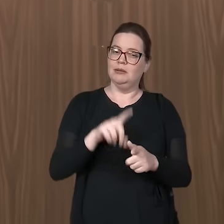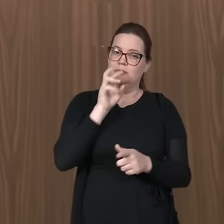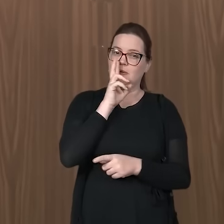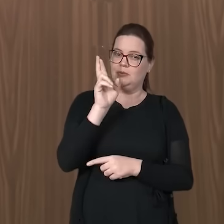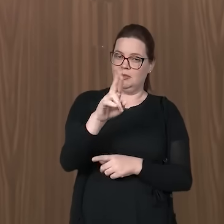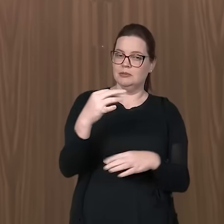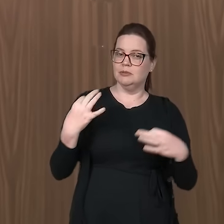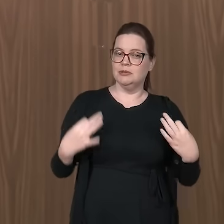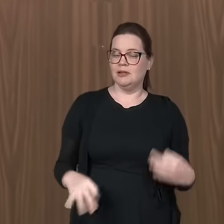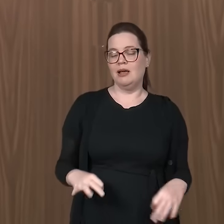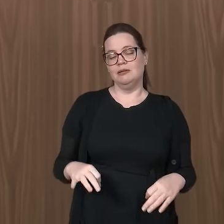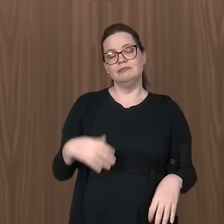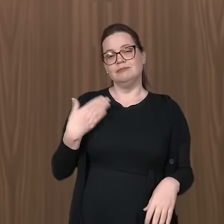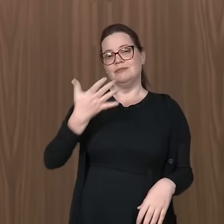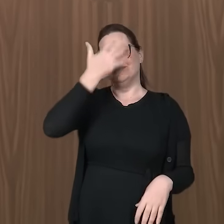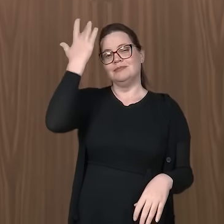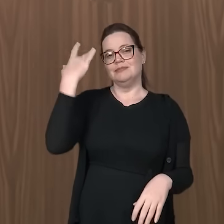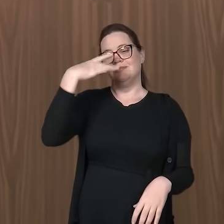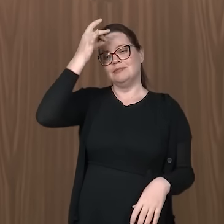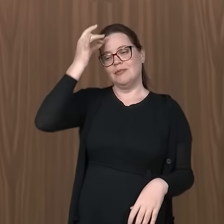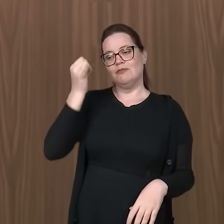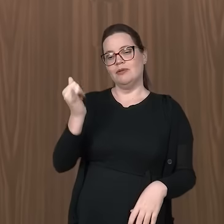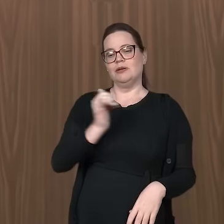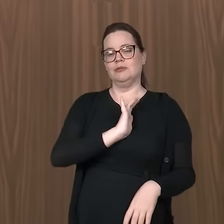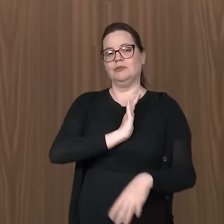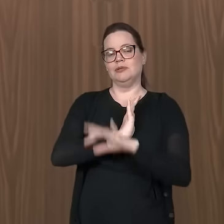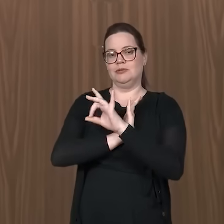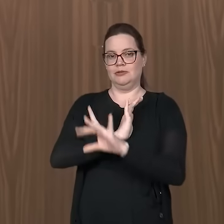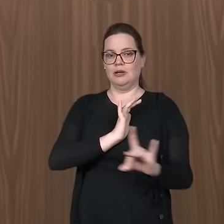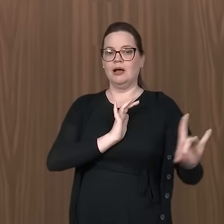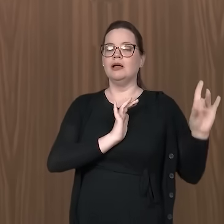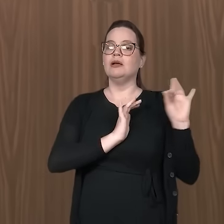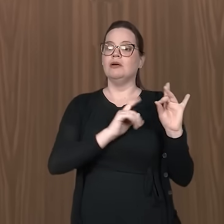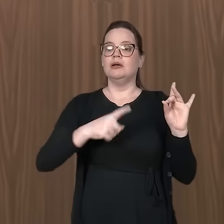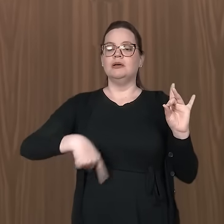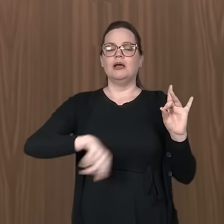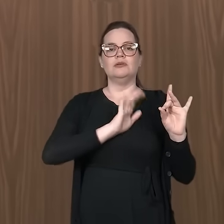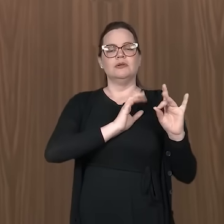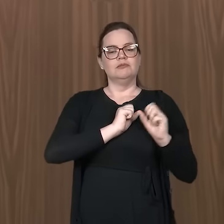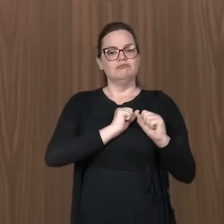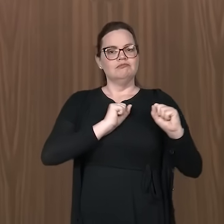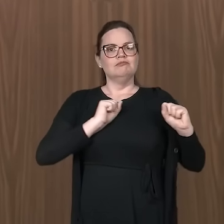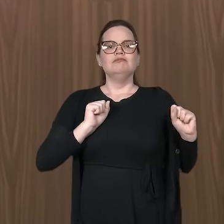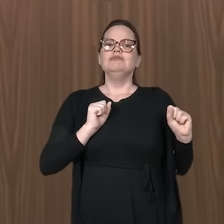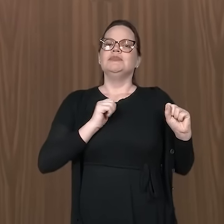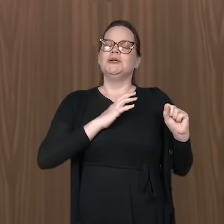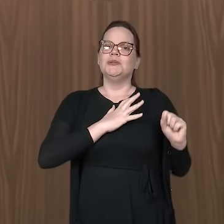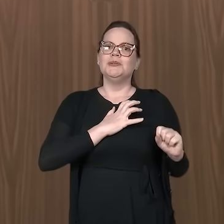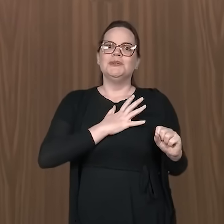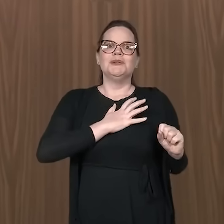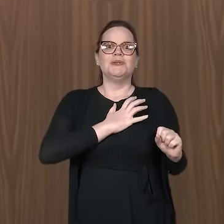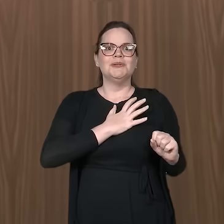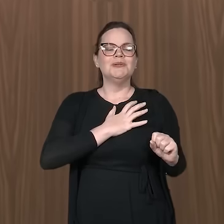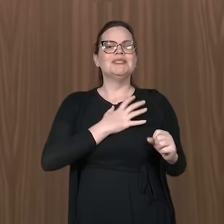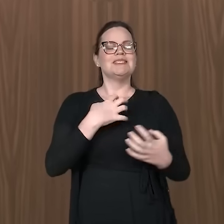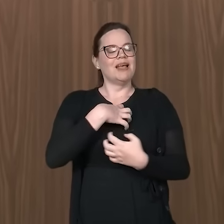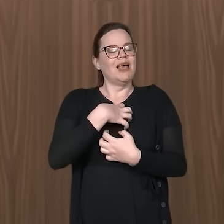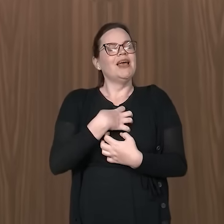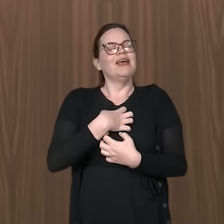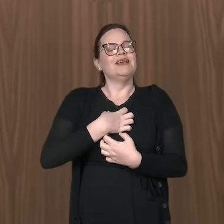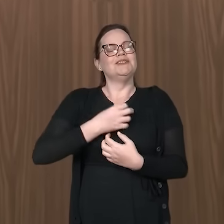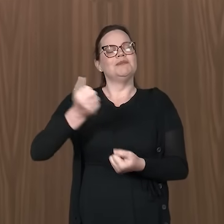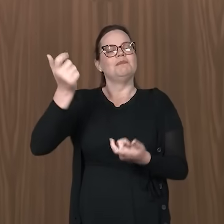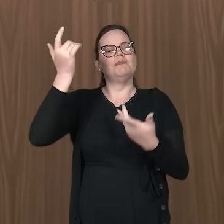resposta, e o Espírito Santo fala a esses corações e eles se abrem. O coração dela só se abriu quando o